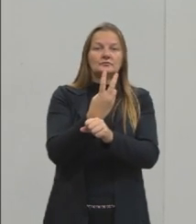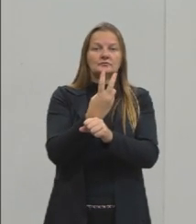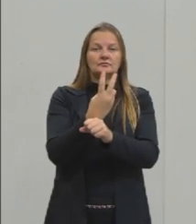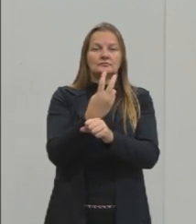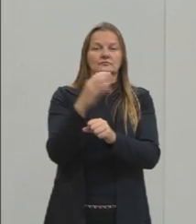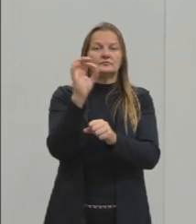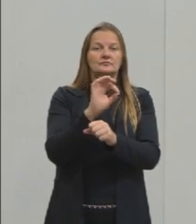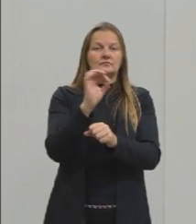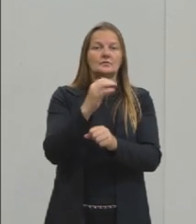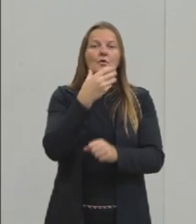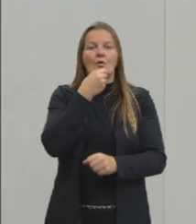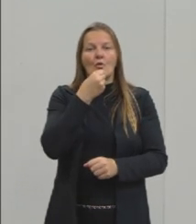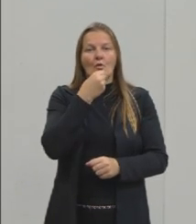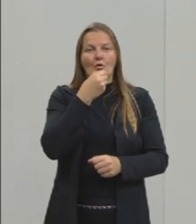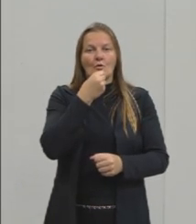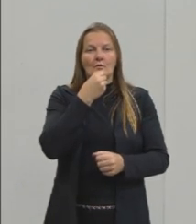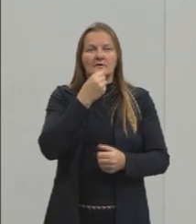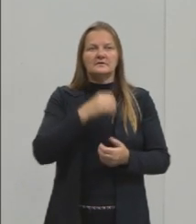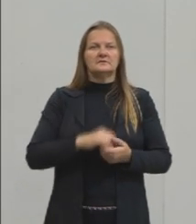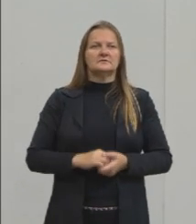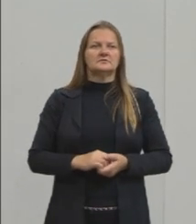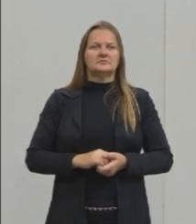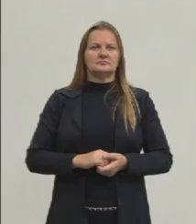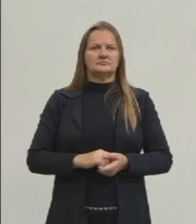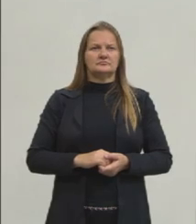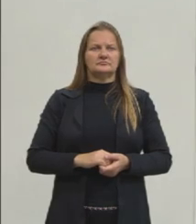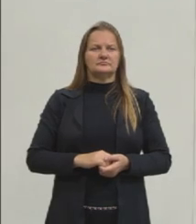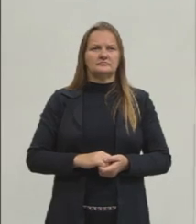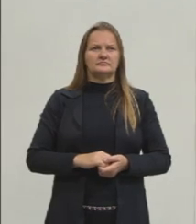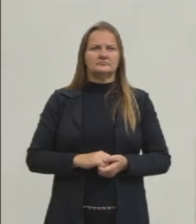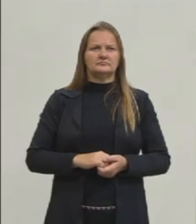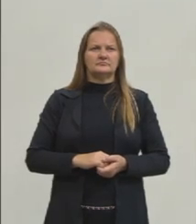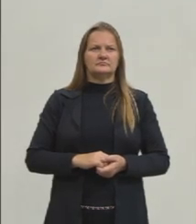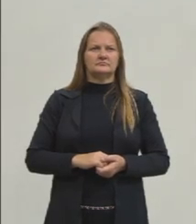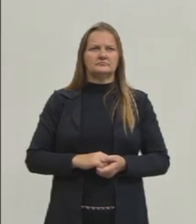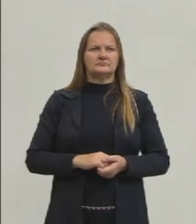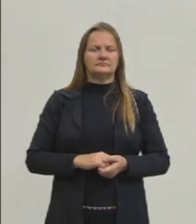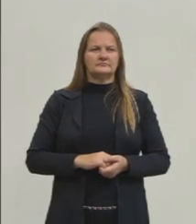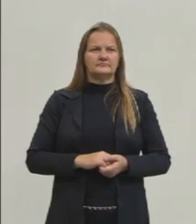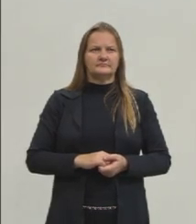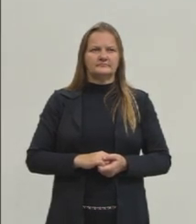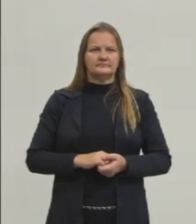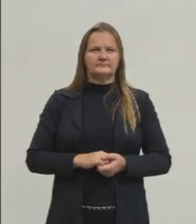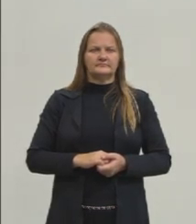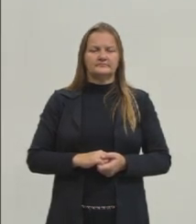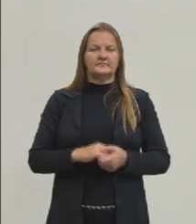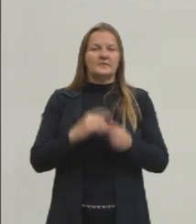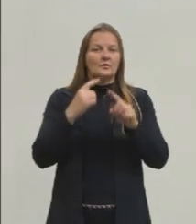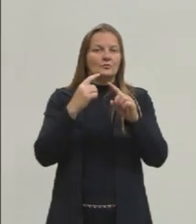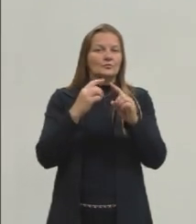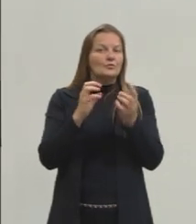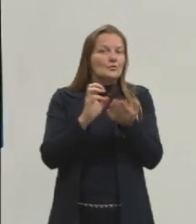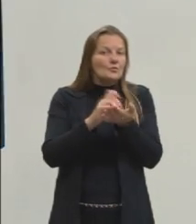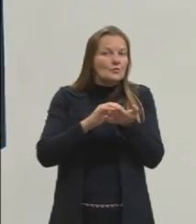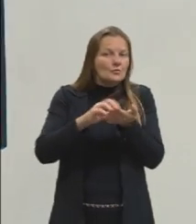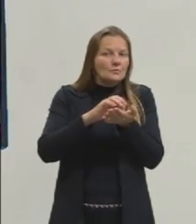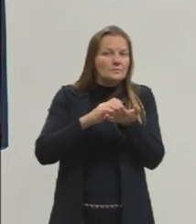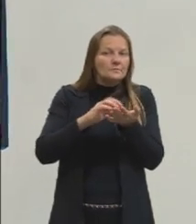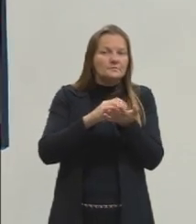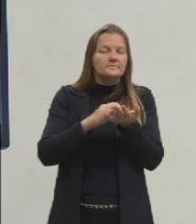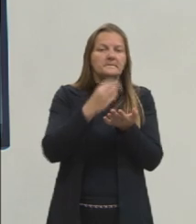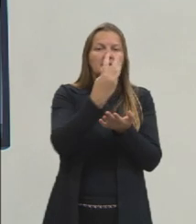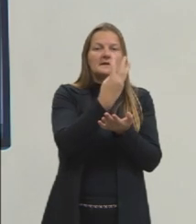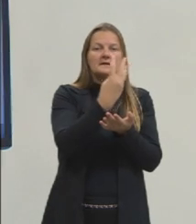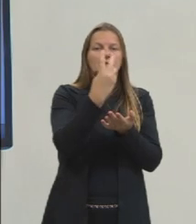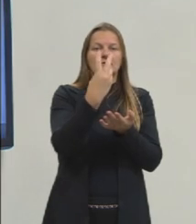cento então corresponde ao total de homens a desse desse conjunto correto Então vamos calcular como como se faz isso